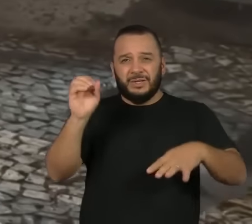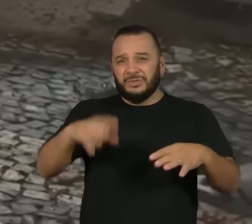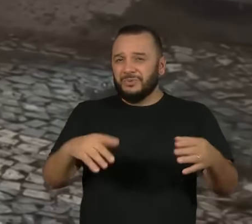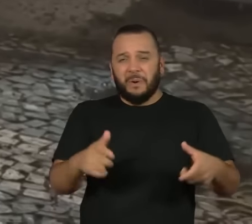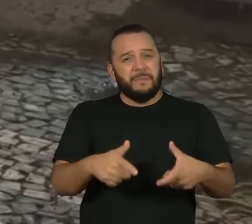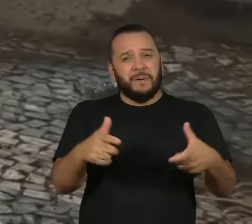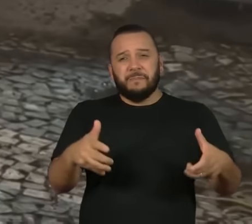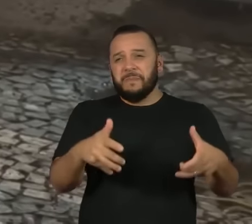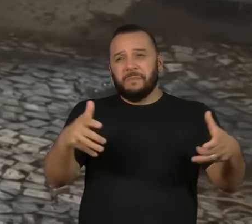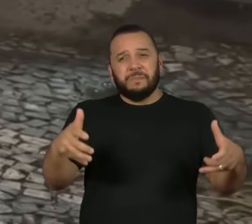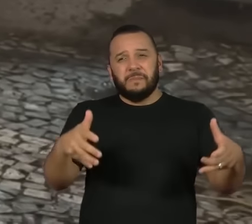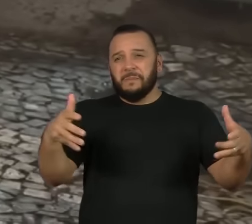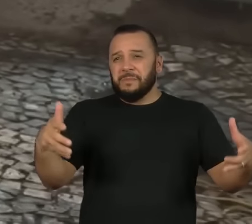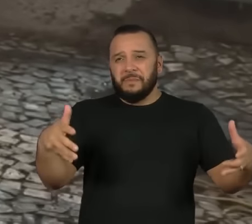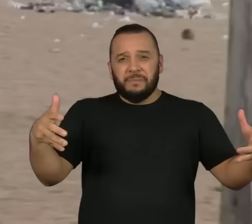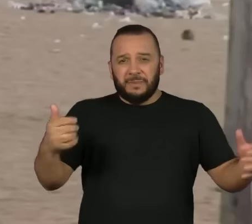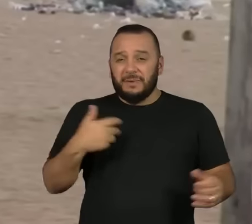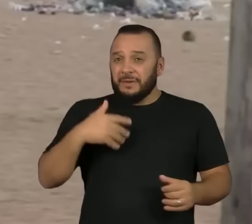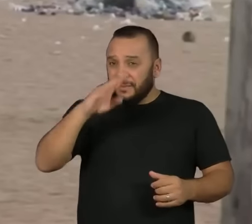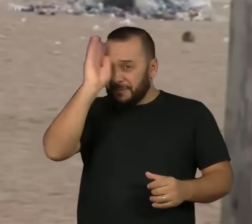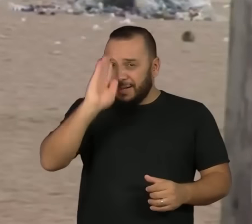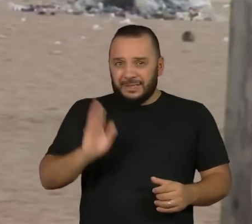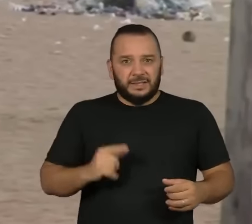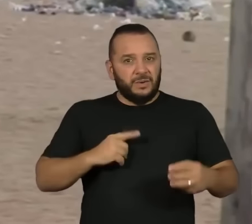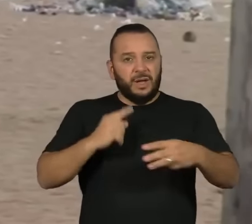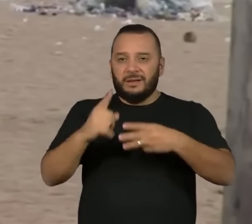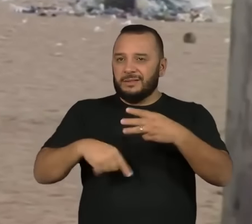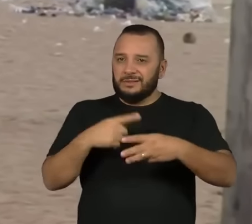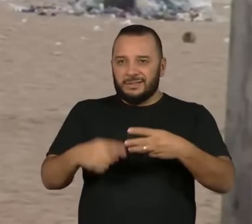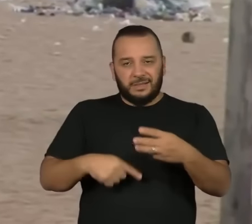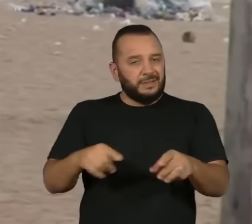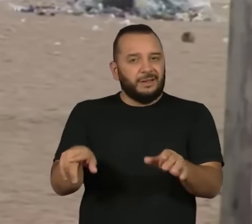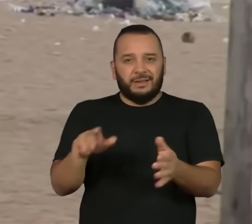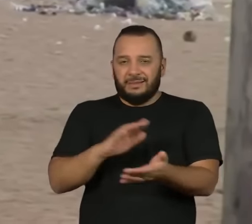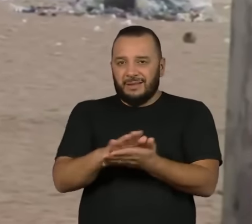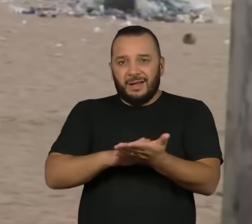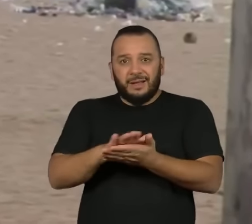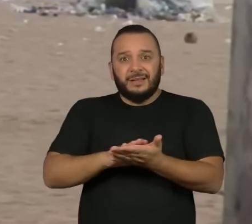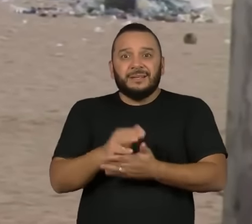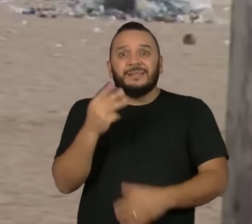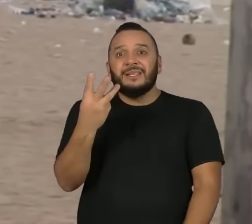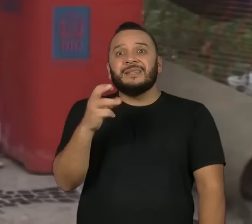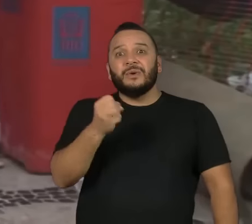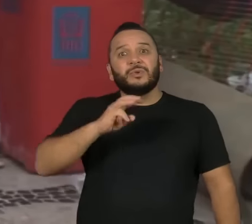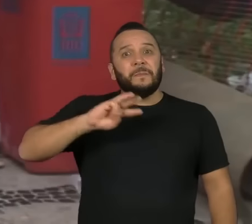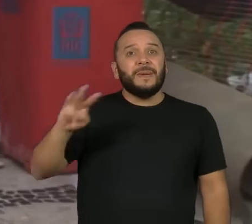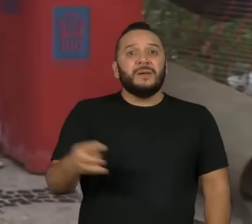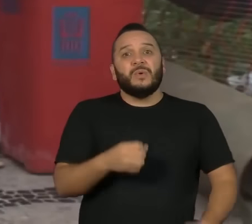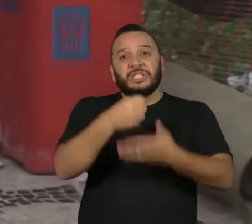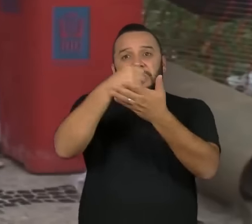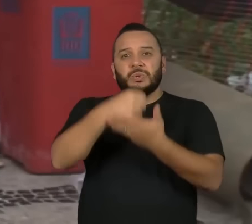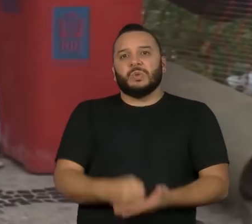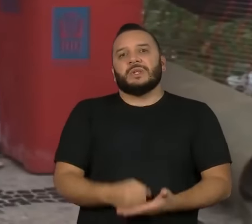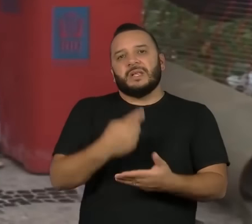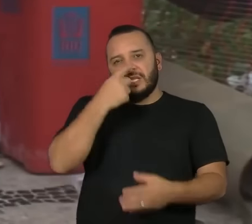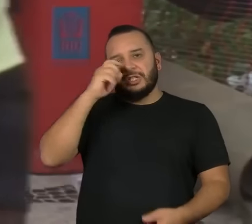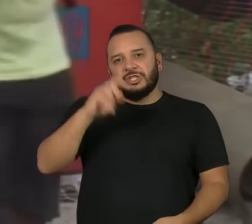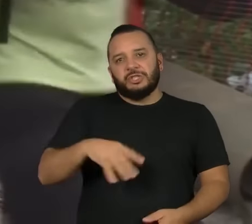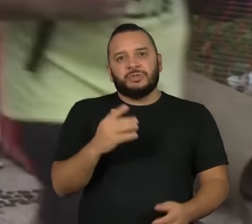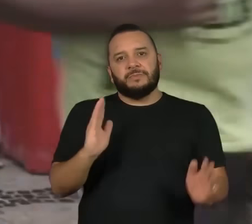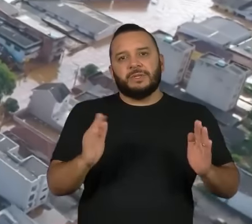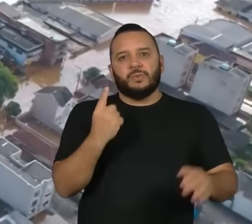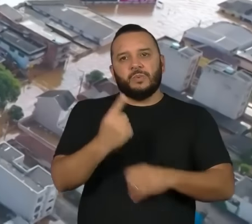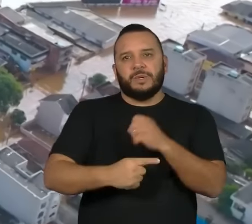disparou. O Brasil não destina adequadamente cerca de 38 milhões de toneladas de lixo por ano.